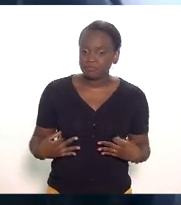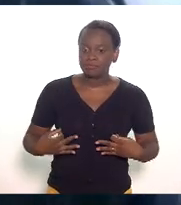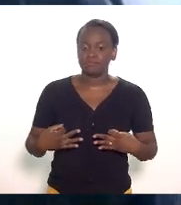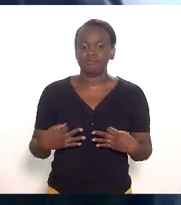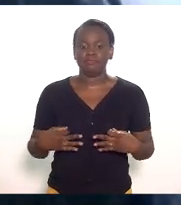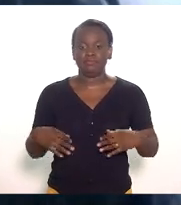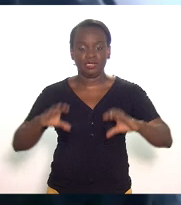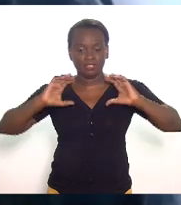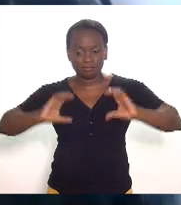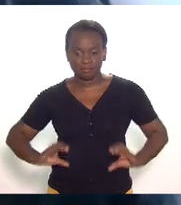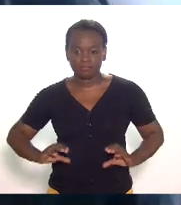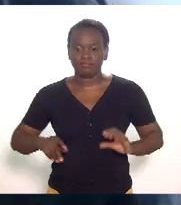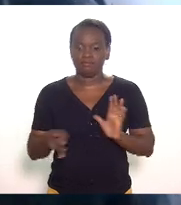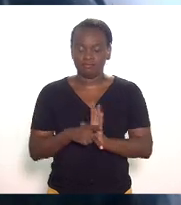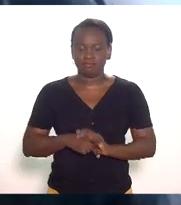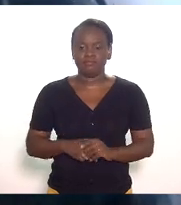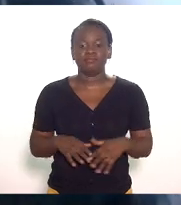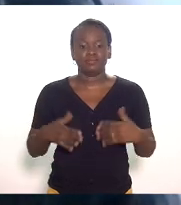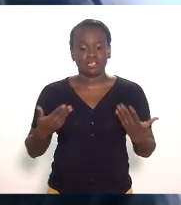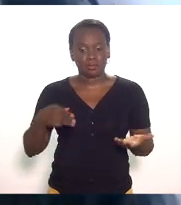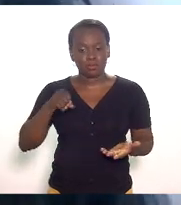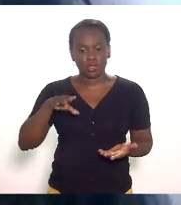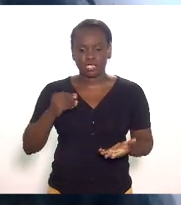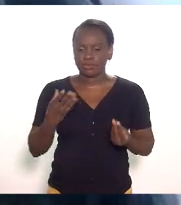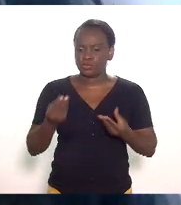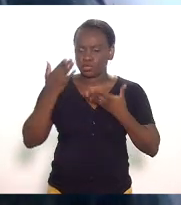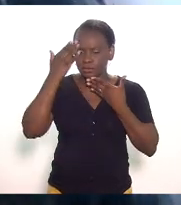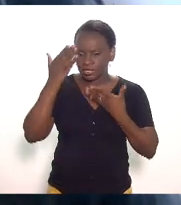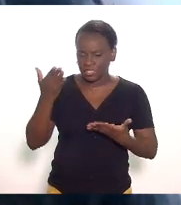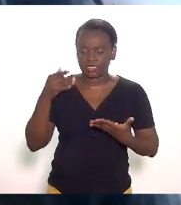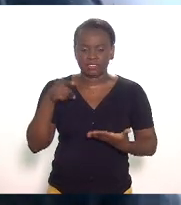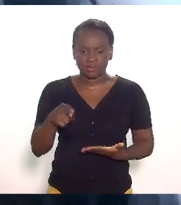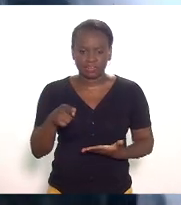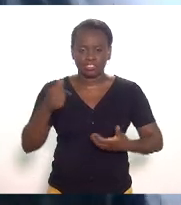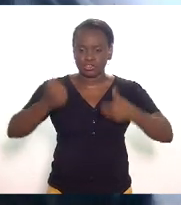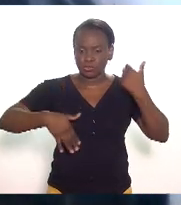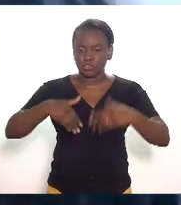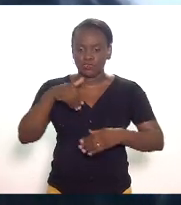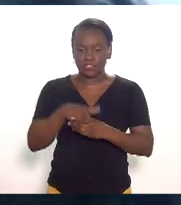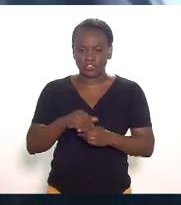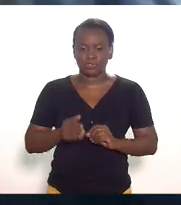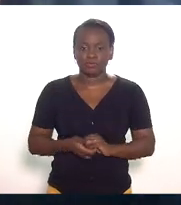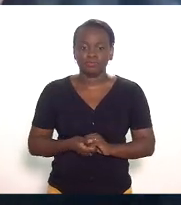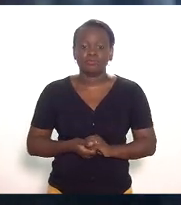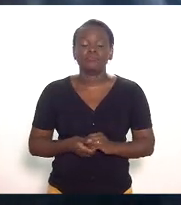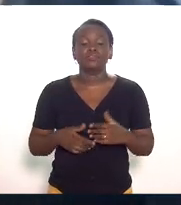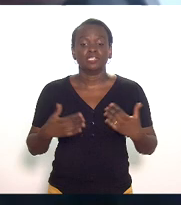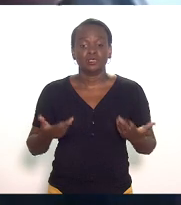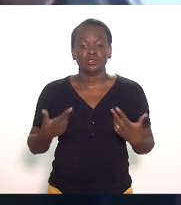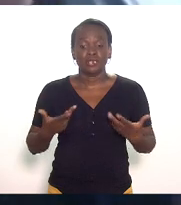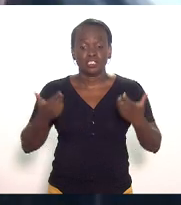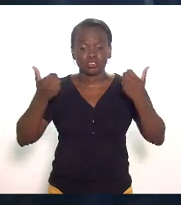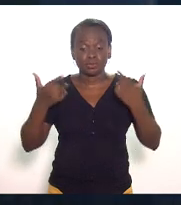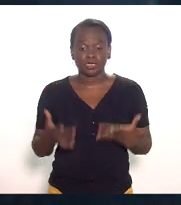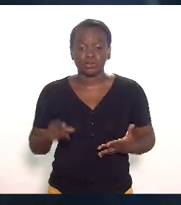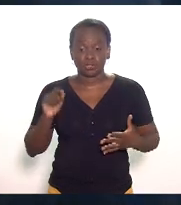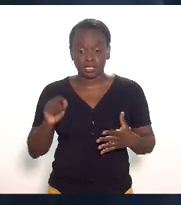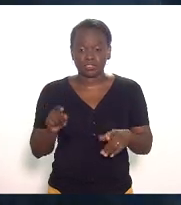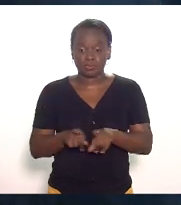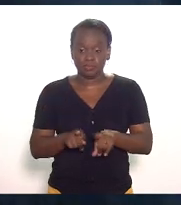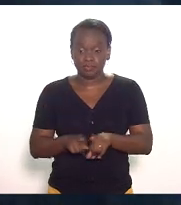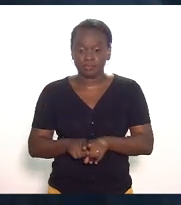e civilizatória. Mônica, muito obrigado aqui por seu voto. Eu quero dizer que,